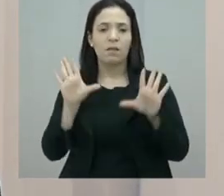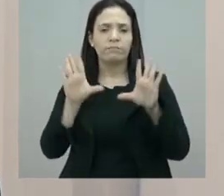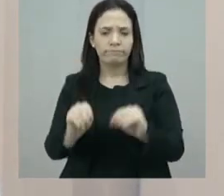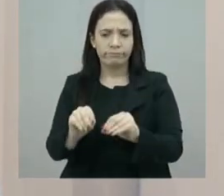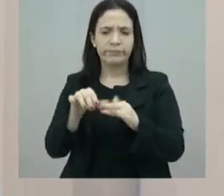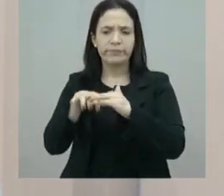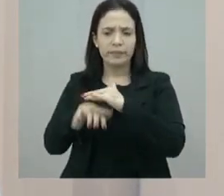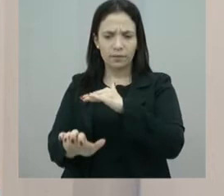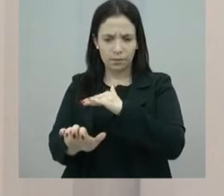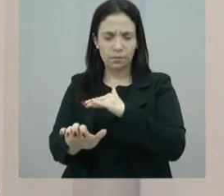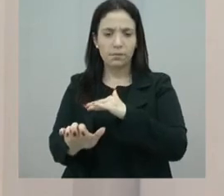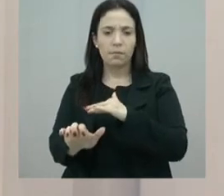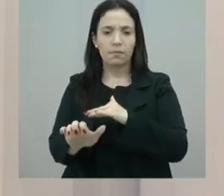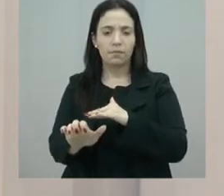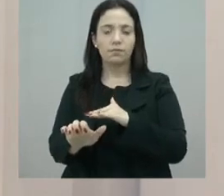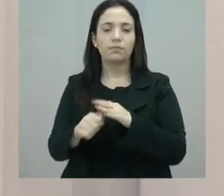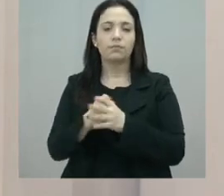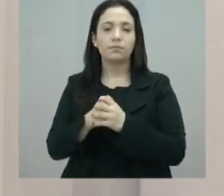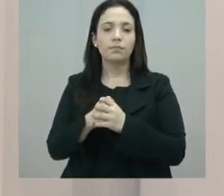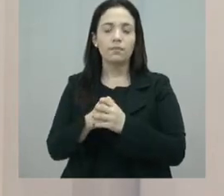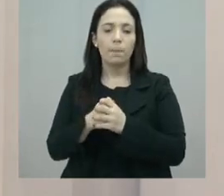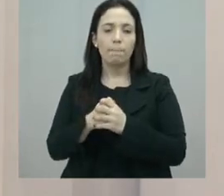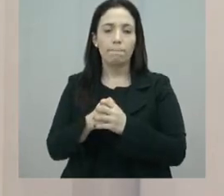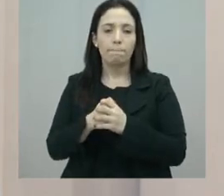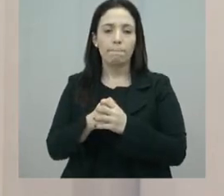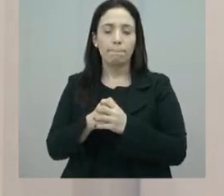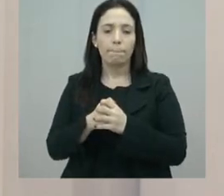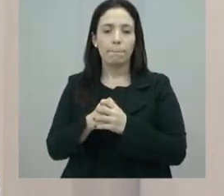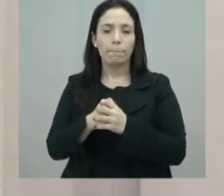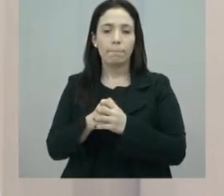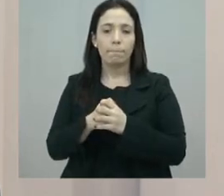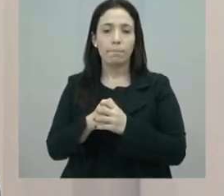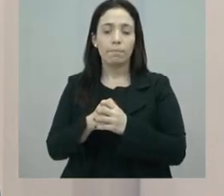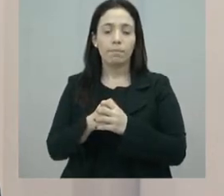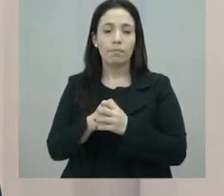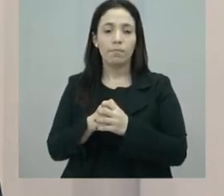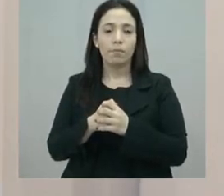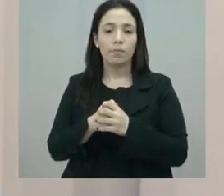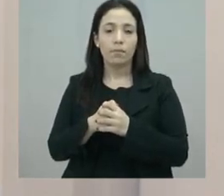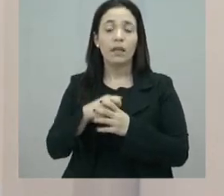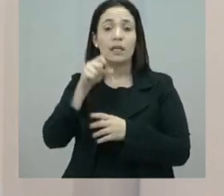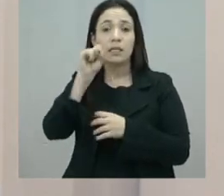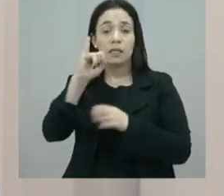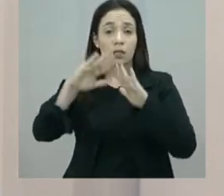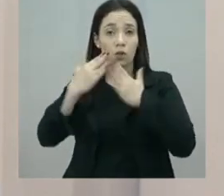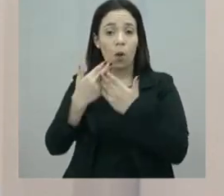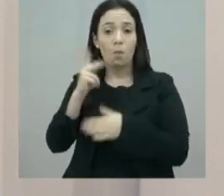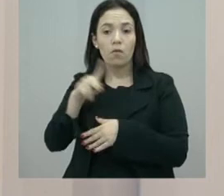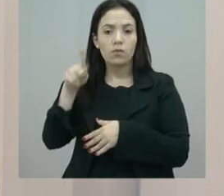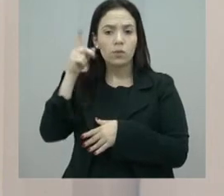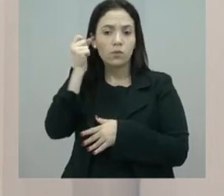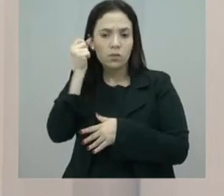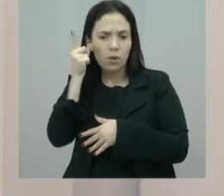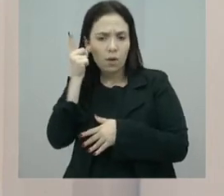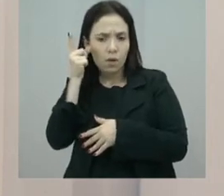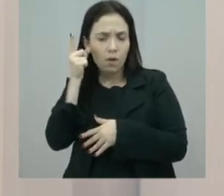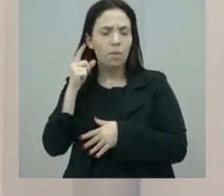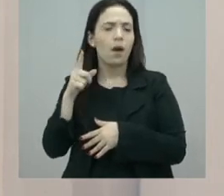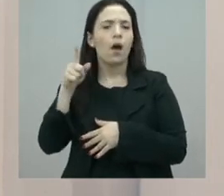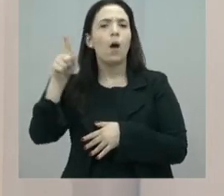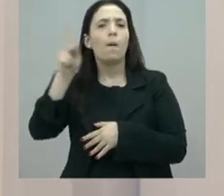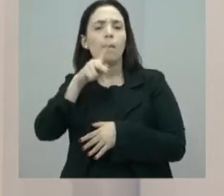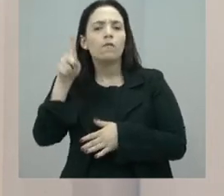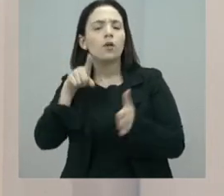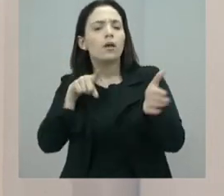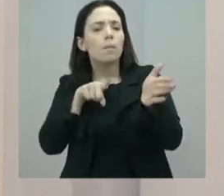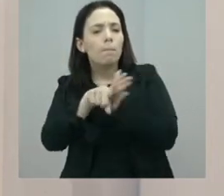abusada sexualmente e que esse abuso chega ao conhecimento de um professor, de uma professora. A professora normalmente vai perguntar à criança o que aconteceu,